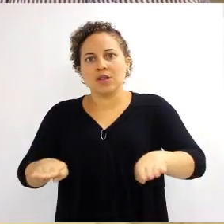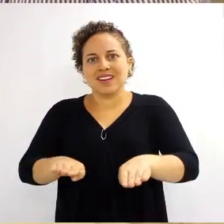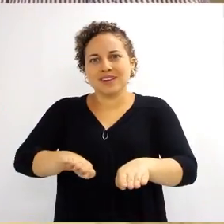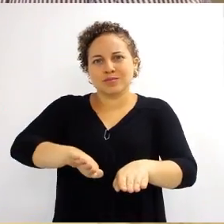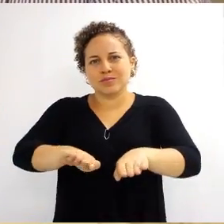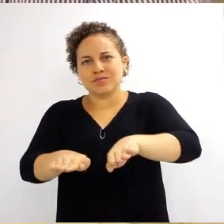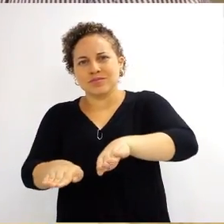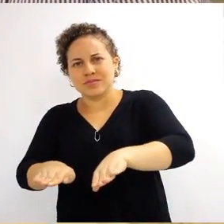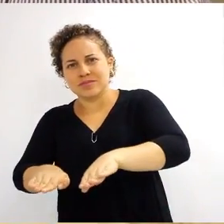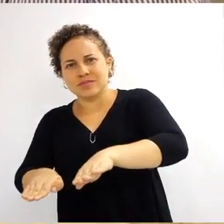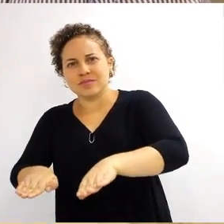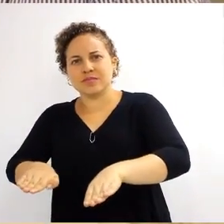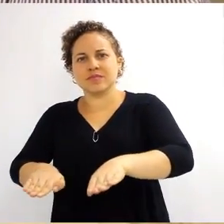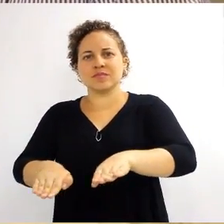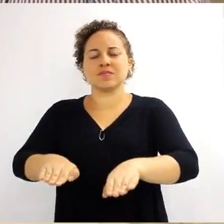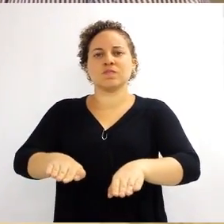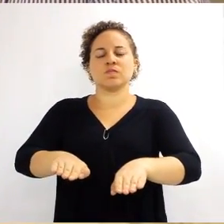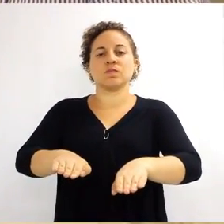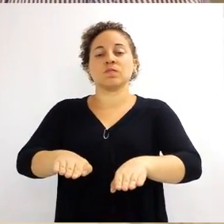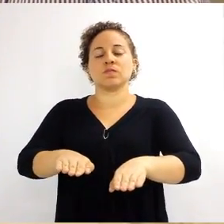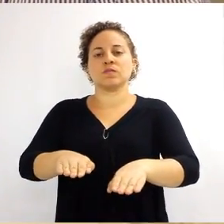temos um maior cuidado com relação a isso.